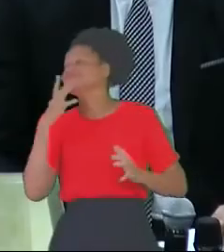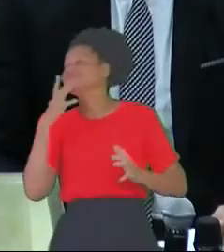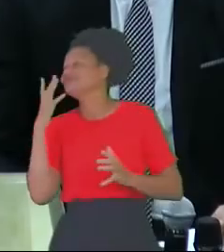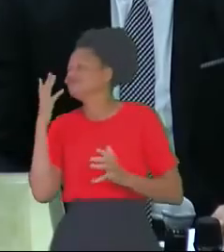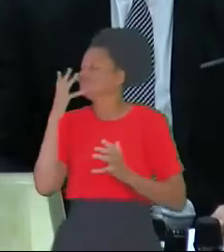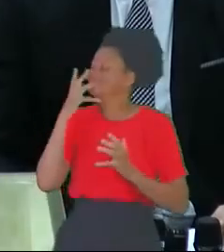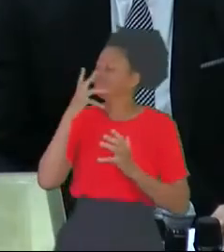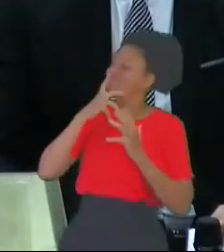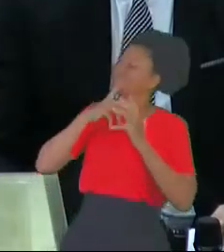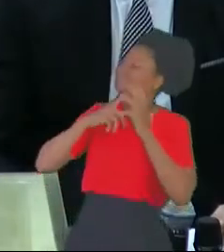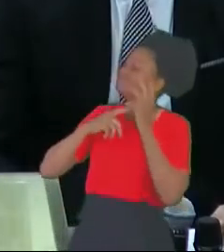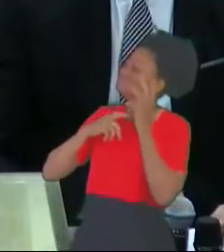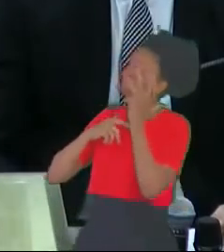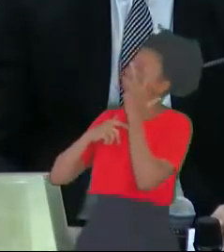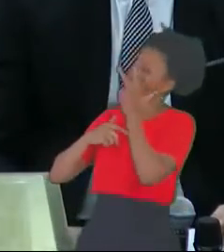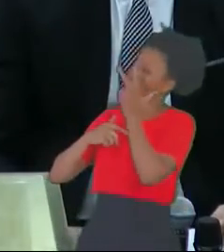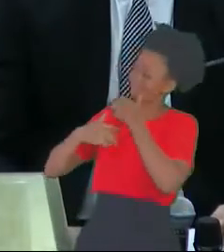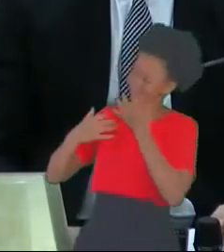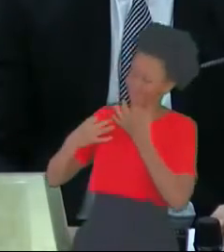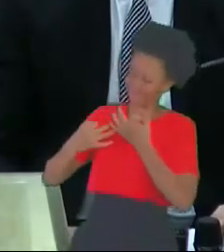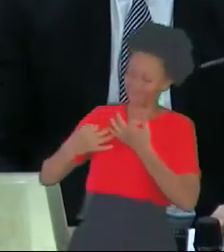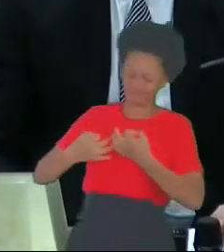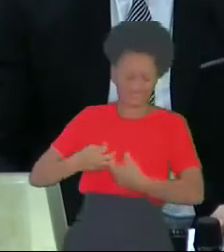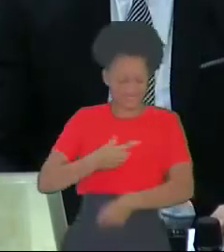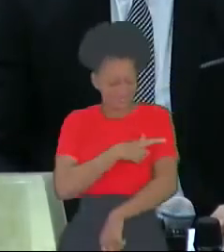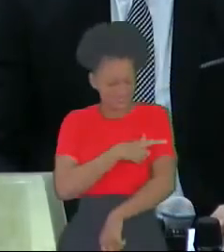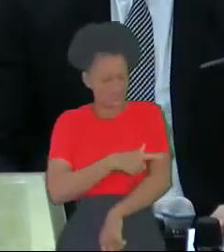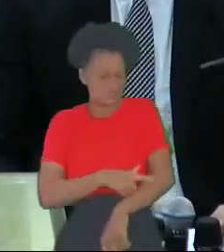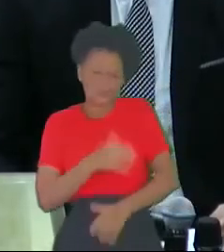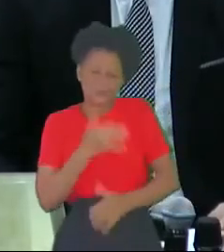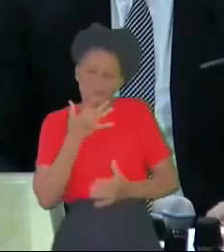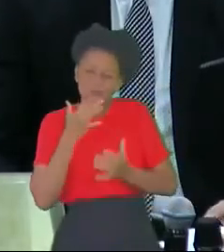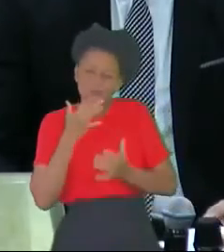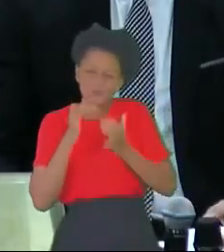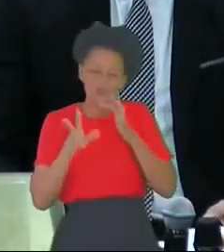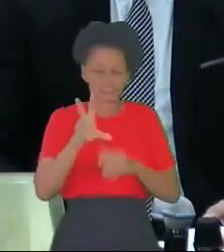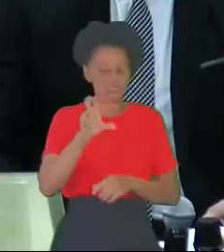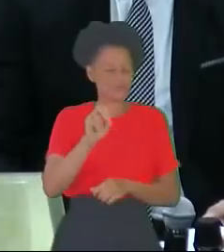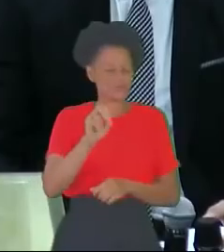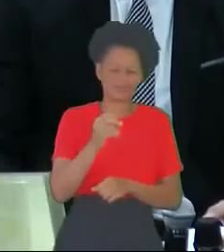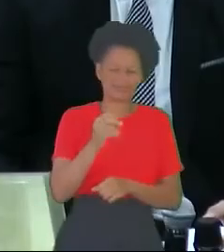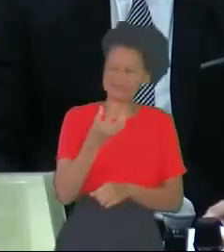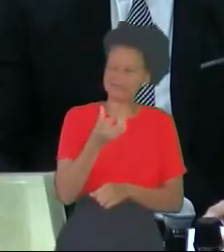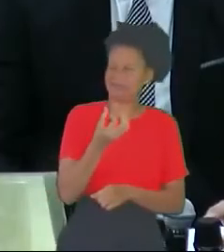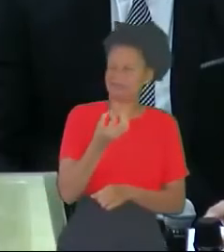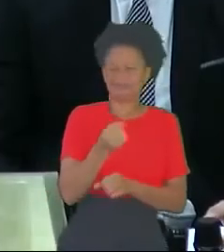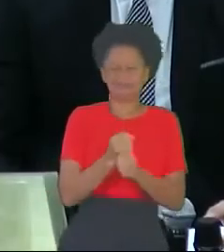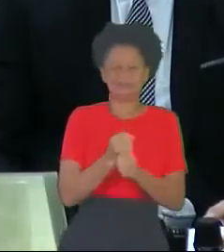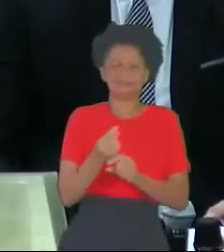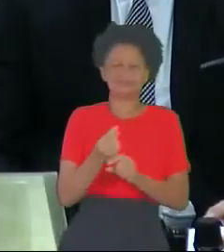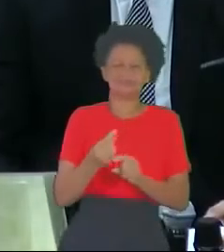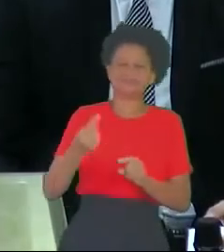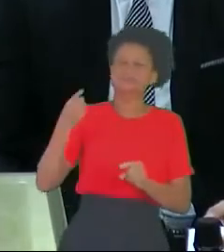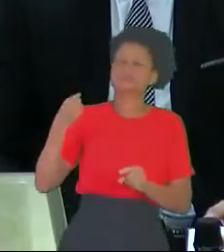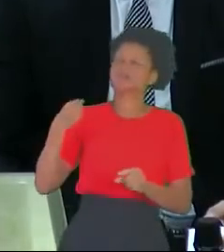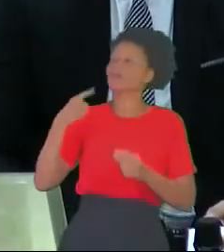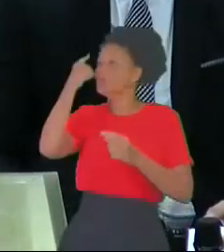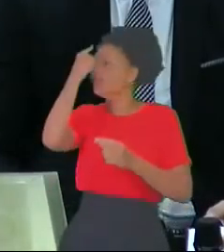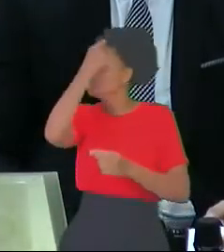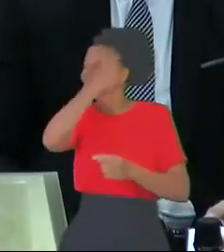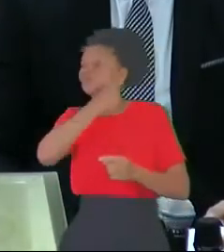muito gentil. Não sei se alguém conheceu esse hino de 50, 60 anos atrás. No rosto traz